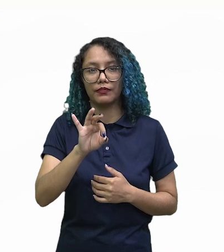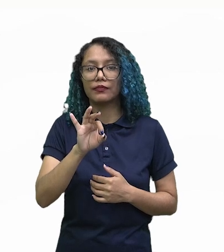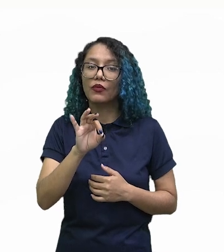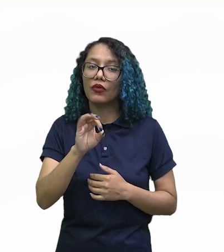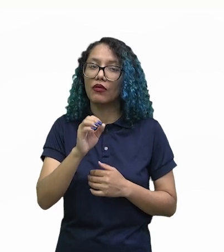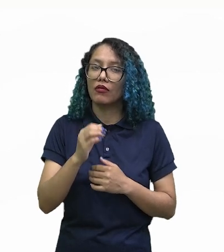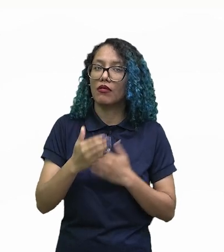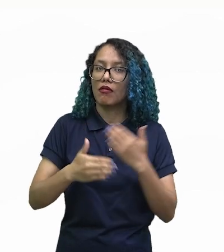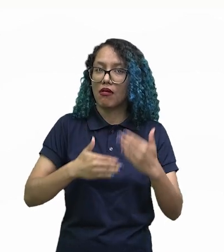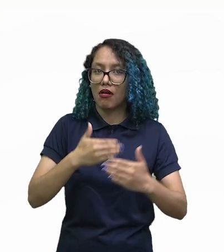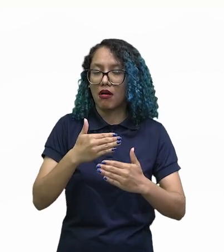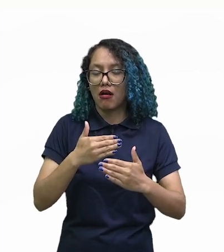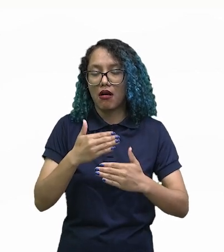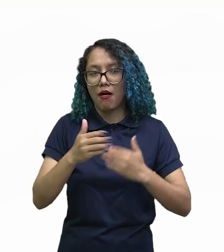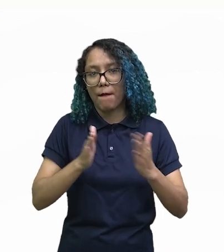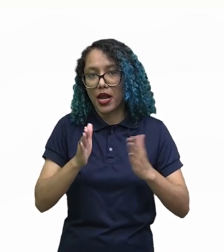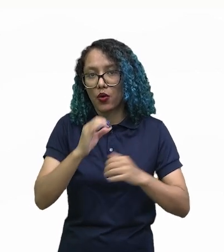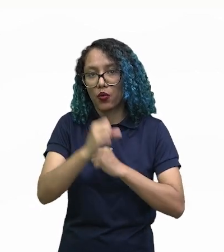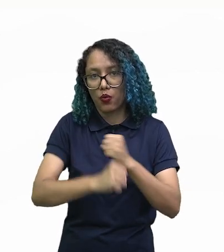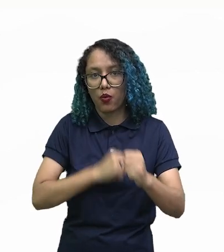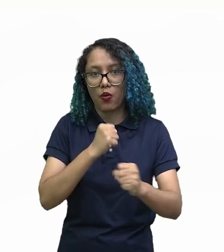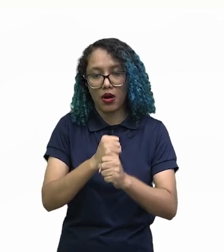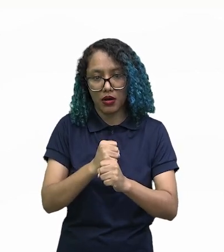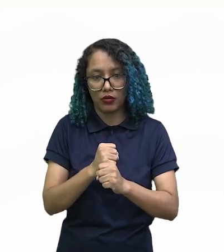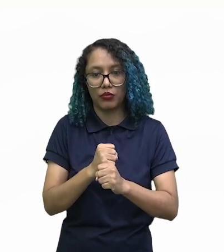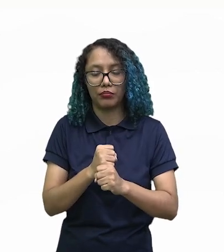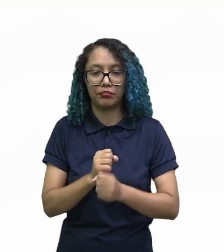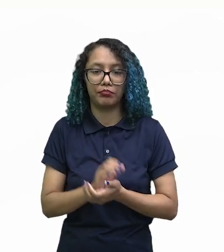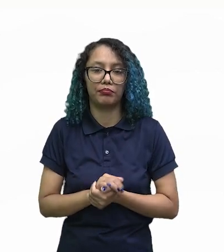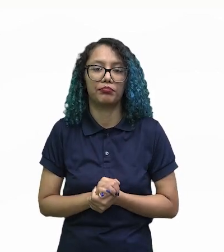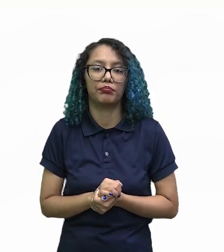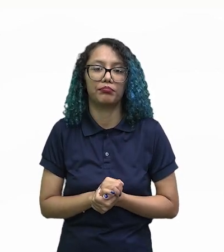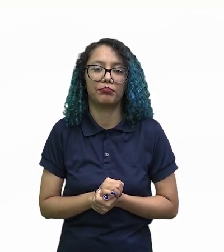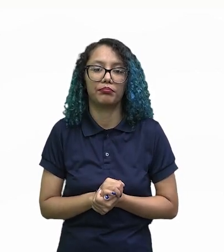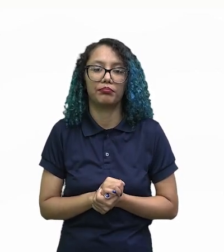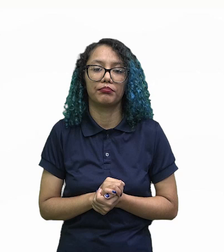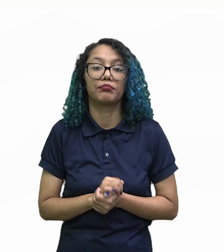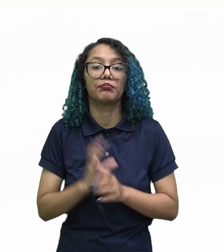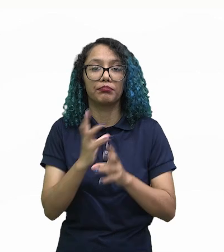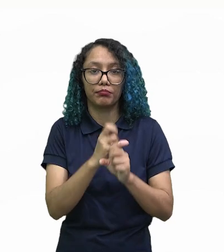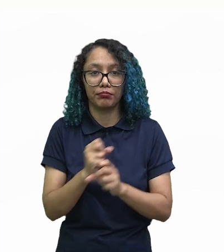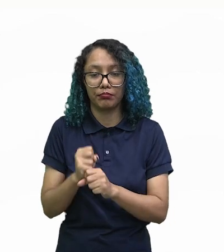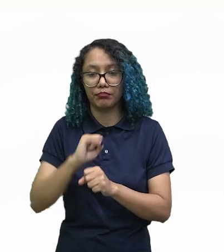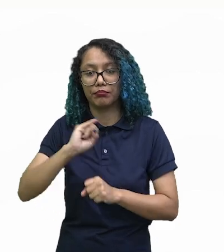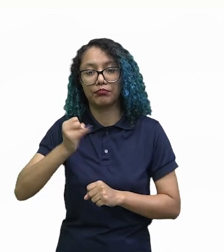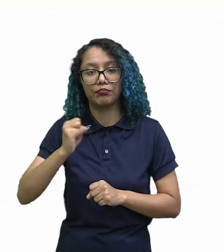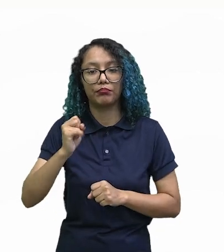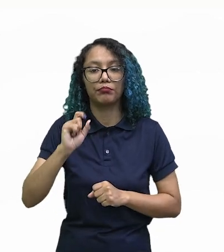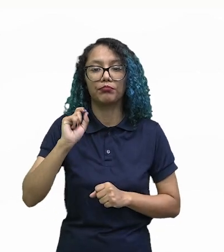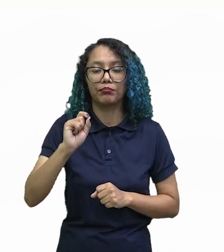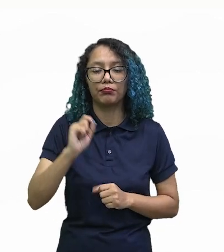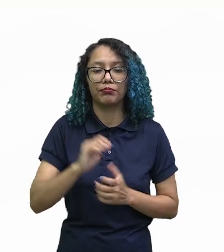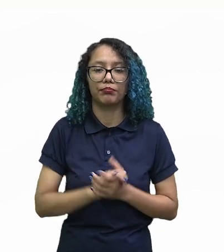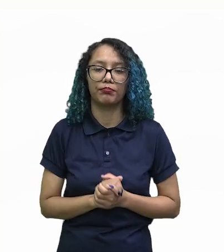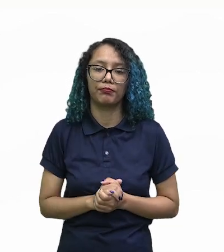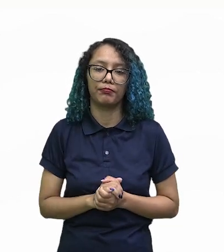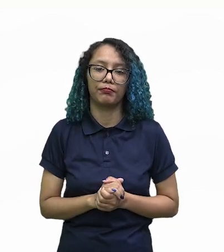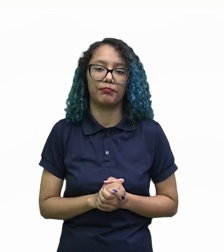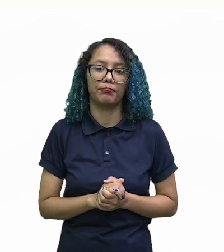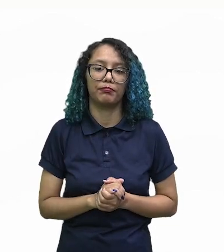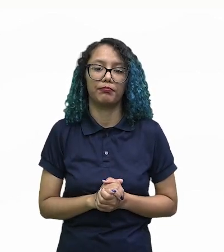ao ano. Então, se calculando aqui os juros, o que é que se terá? Se terá 1.000